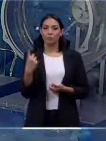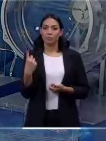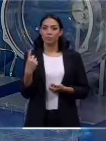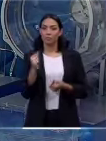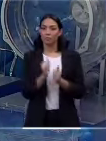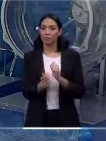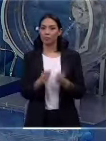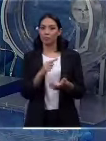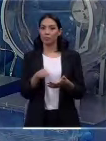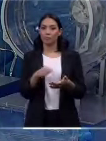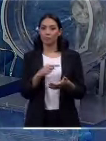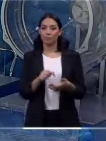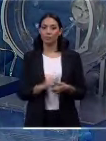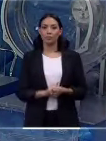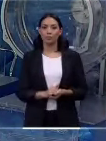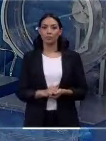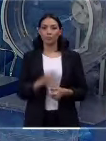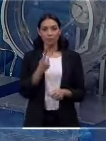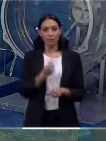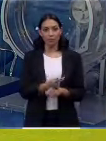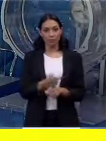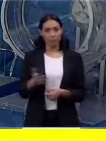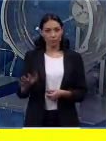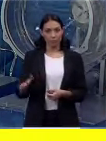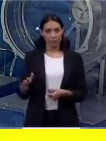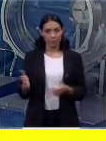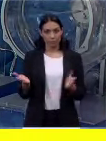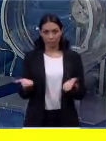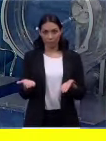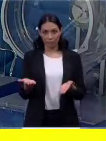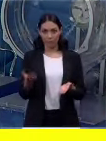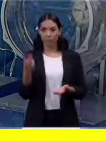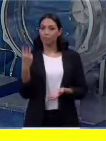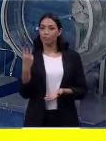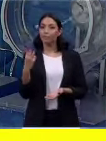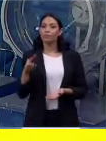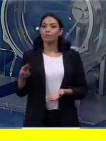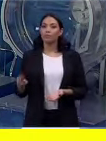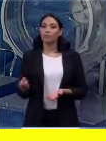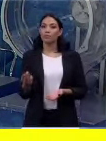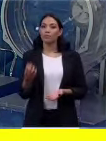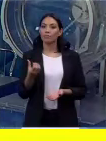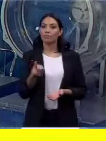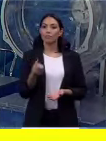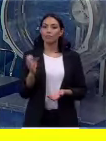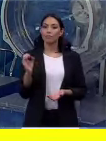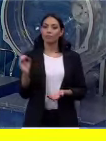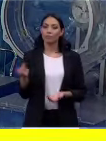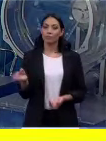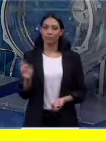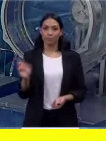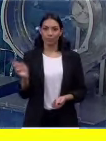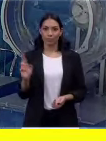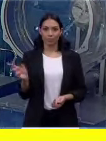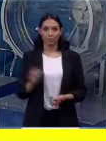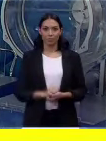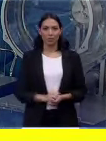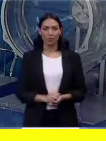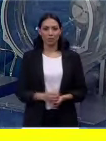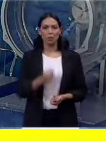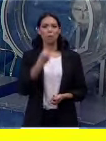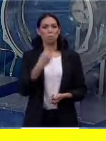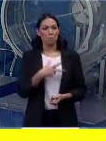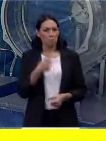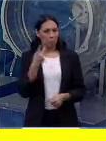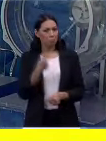1451 da Time Mania e o prêmio estimado hoje é de 3 milhões e 600 mil reais, um bom prêmio na